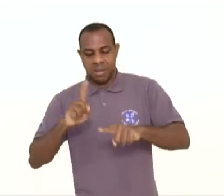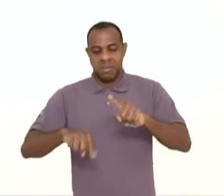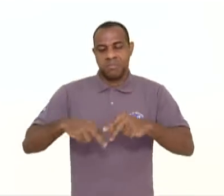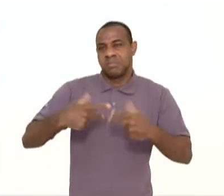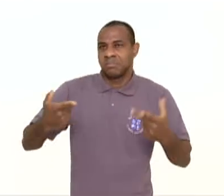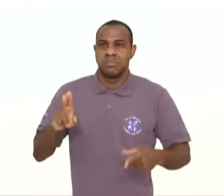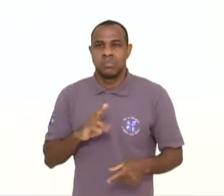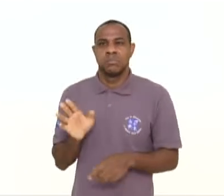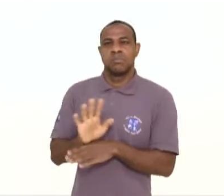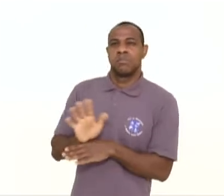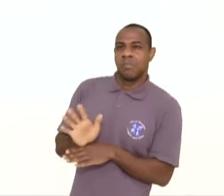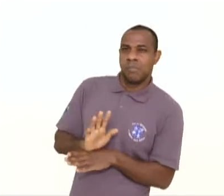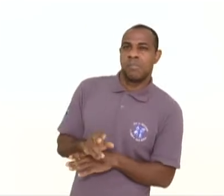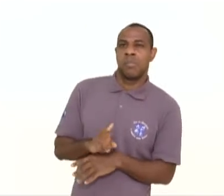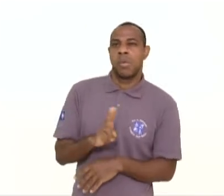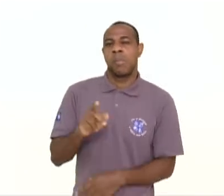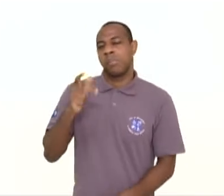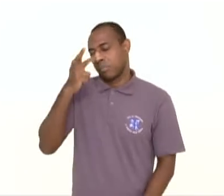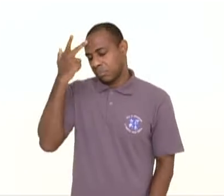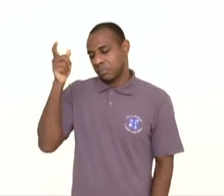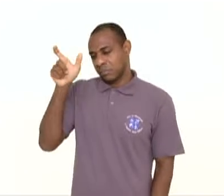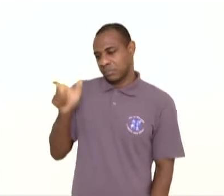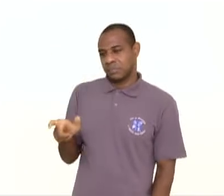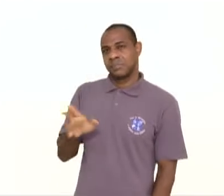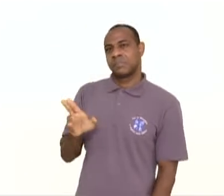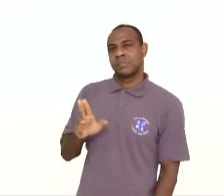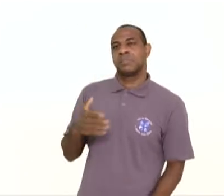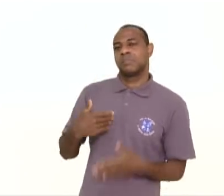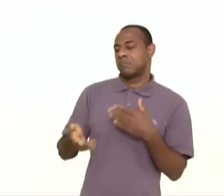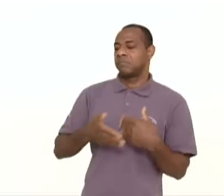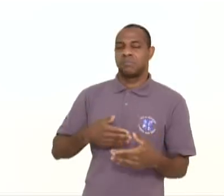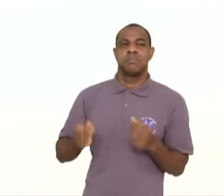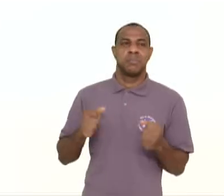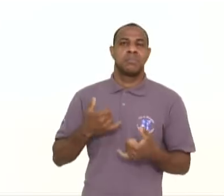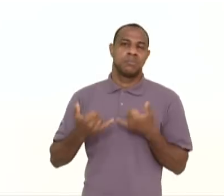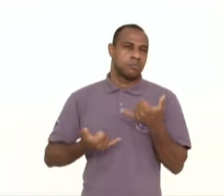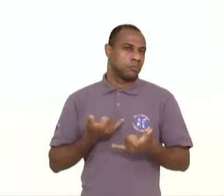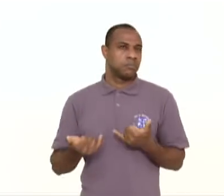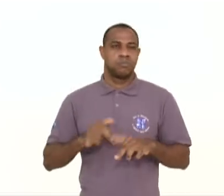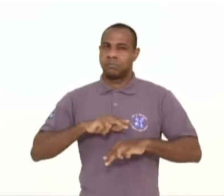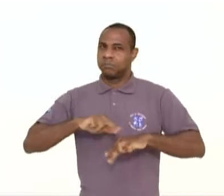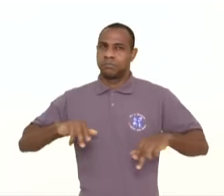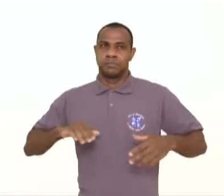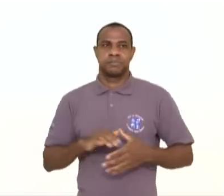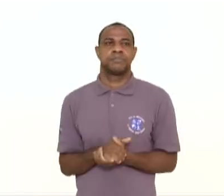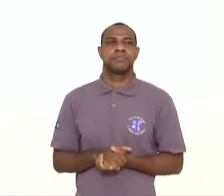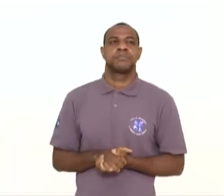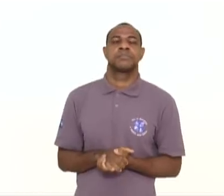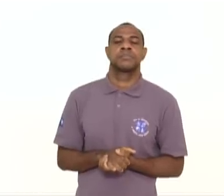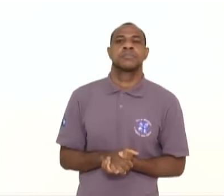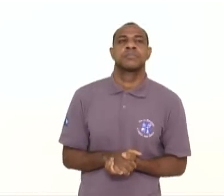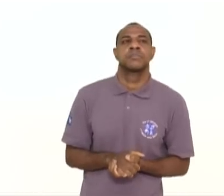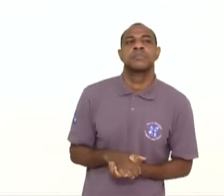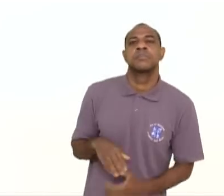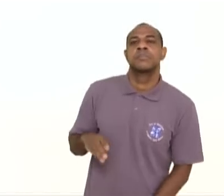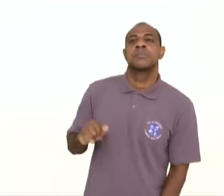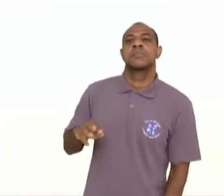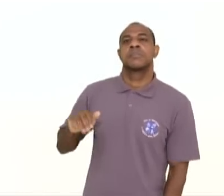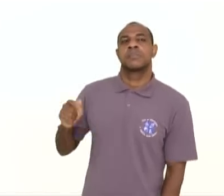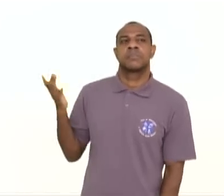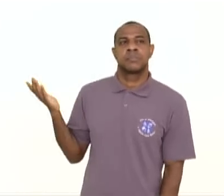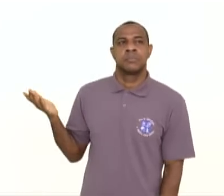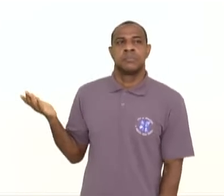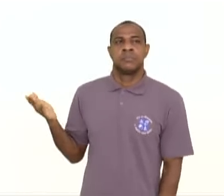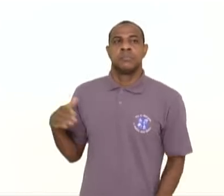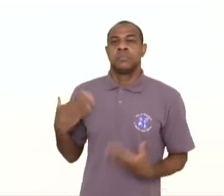de uma pessoa, entre outros assuntos que podem ser trabalhados na brincadeira da mímica. Então, a mímica, continuando na brincadeira, né, o